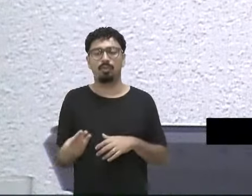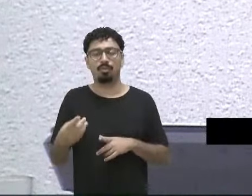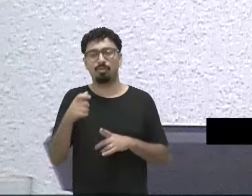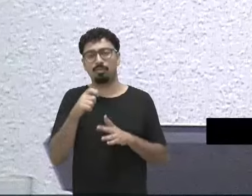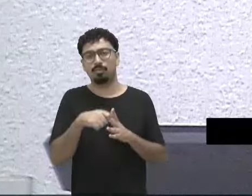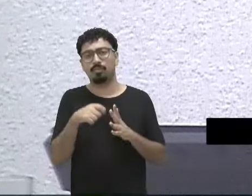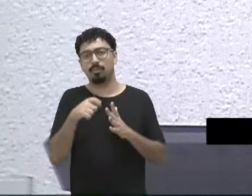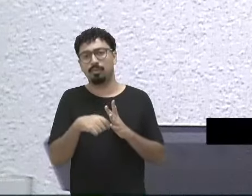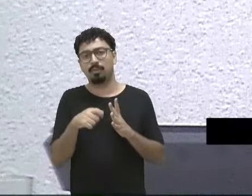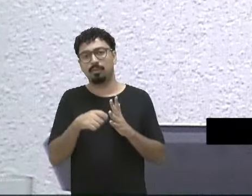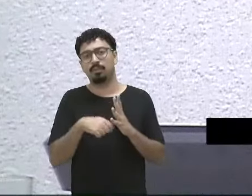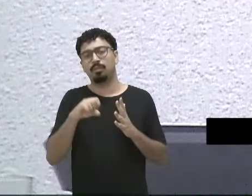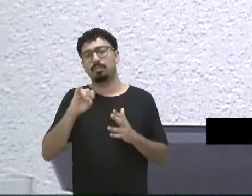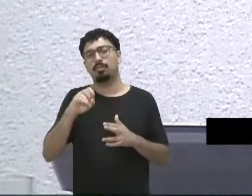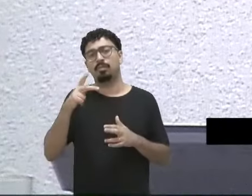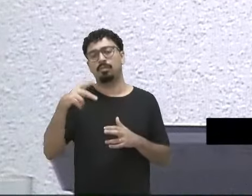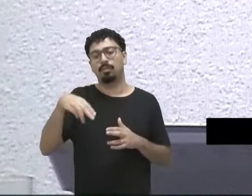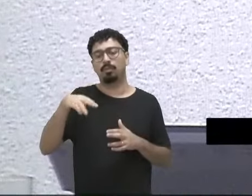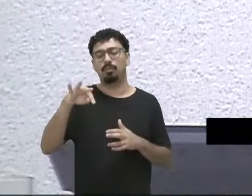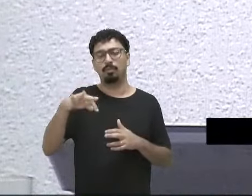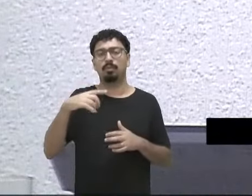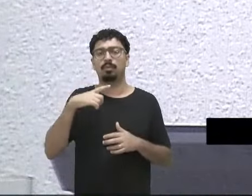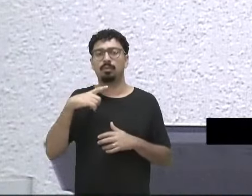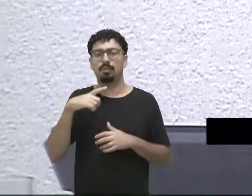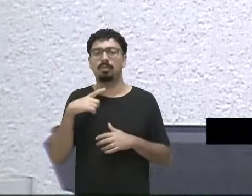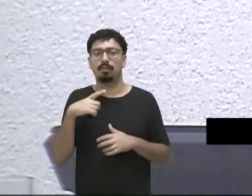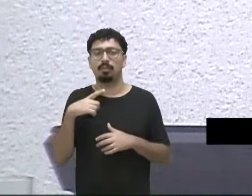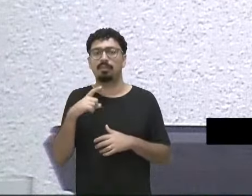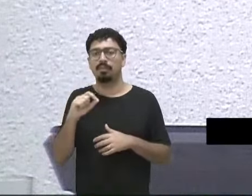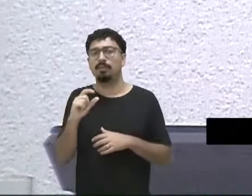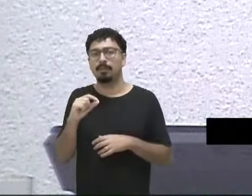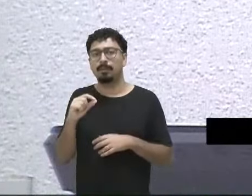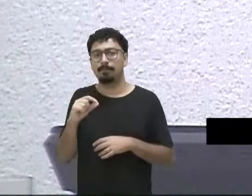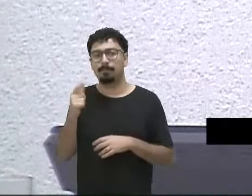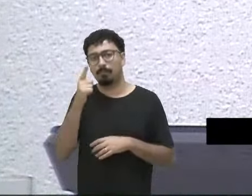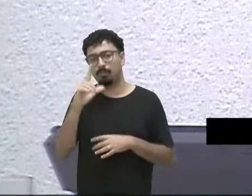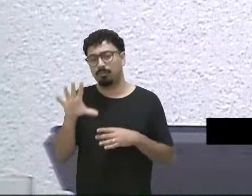que o IPMT se socorria de suas reservas para complemento de folha.